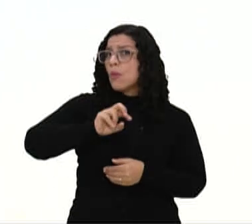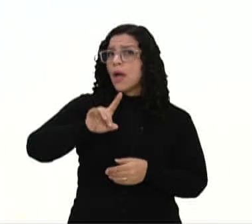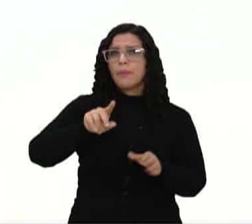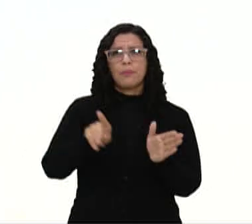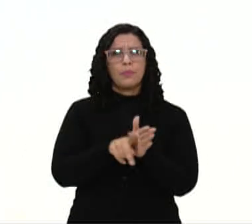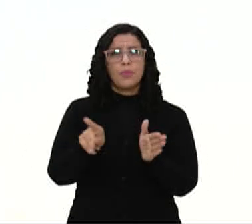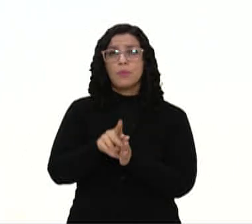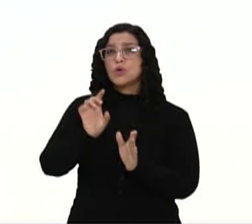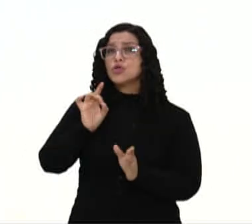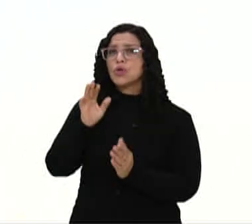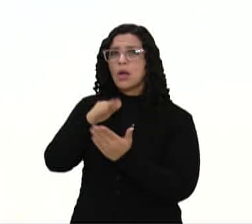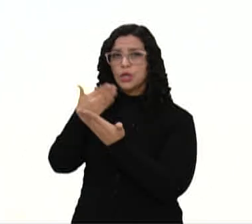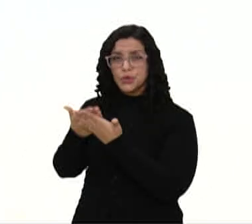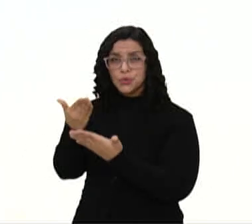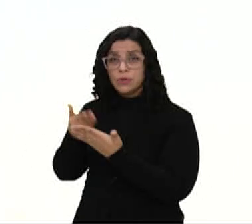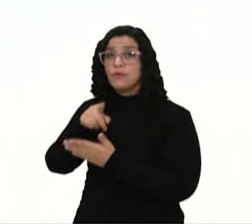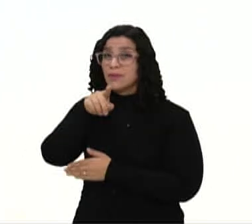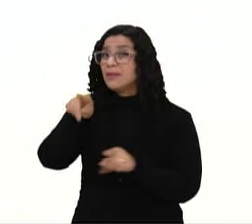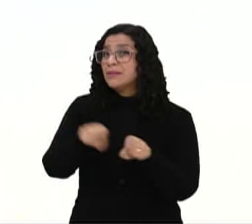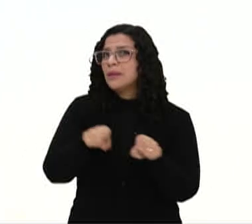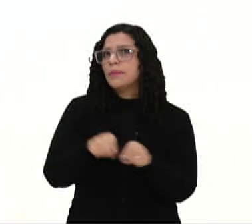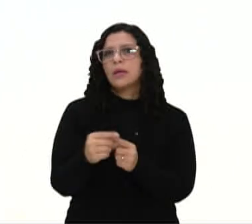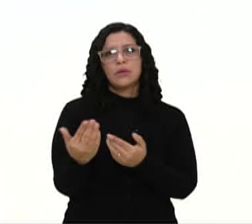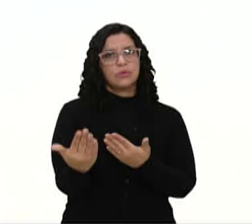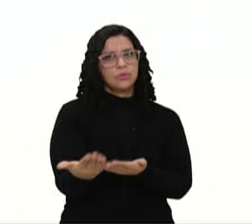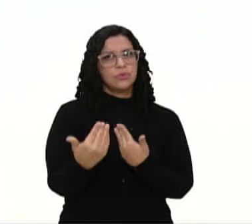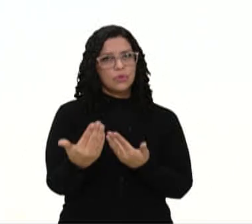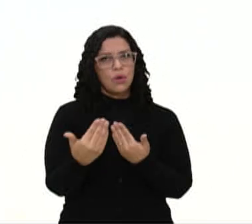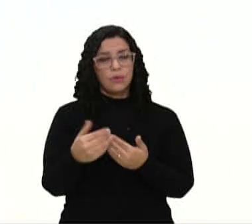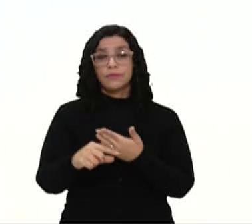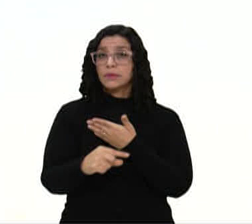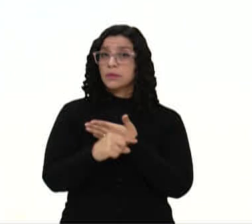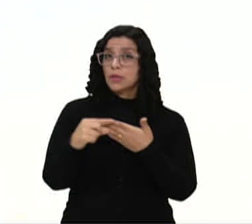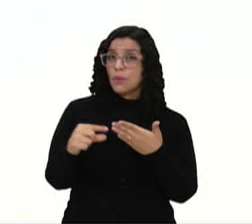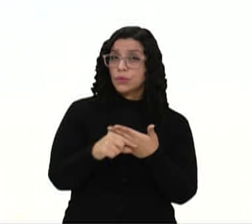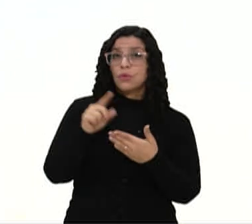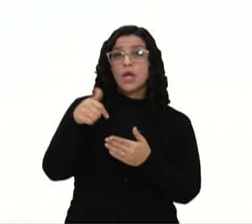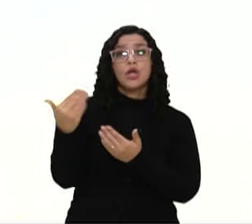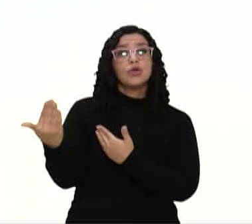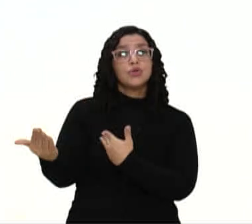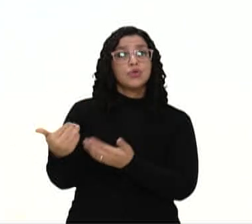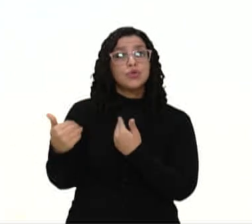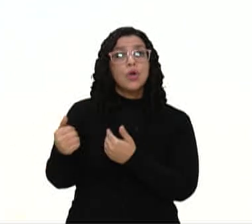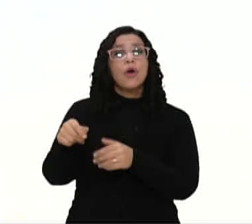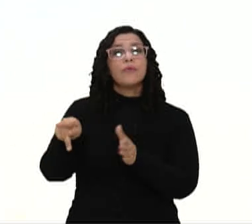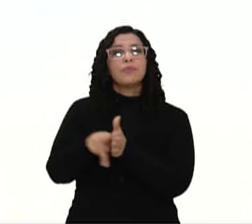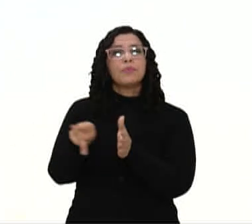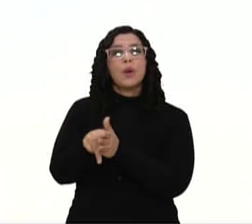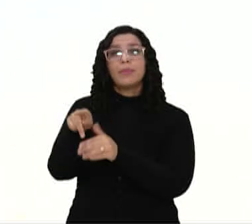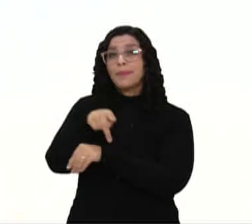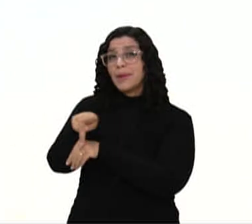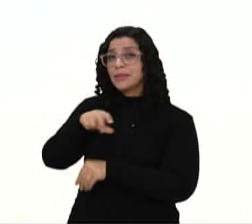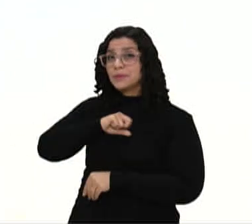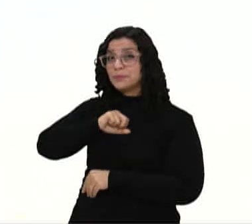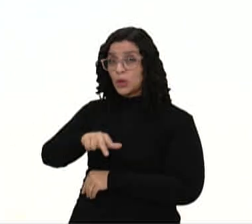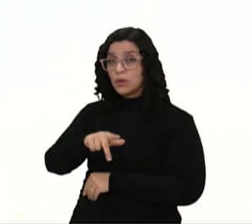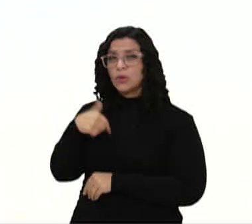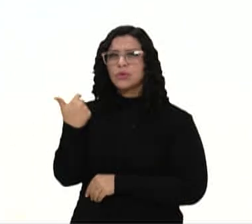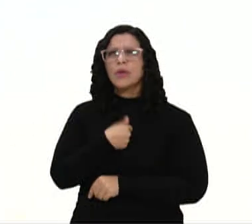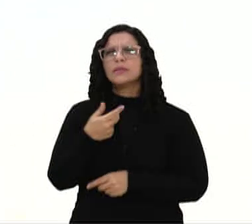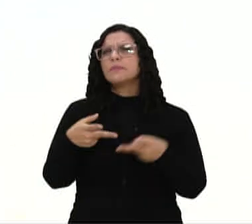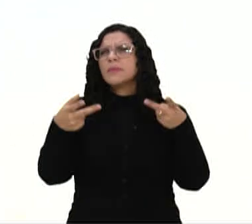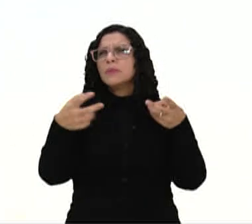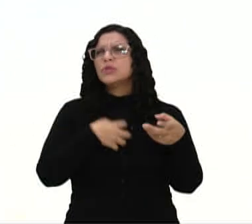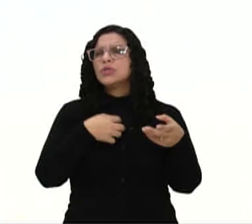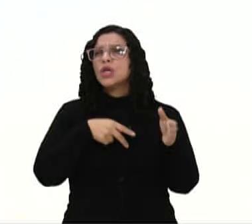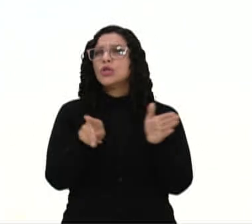um estudante, és um jovem. A autora é uma jovem portuguesa. Que diferença é possível perceber